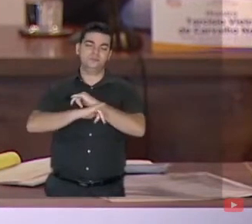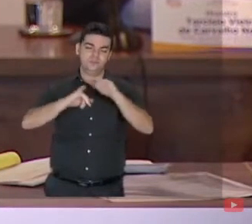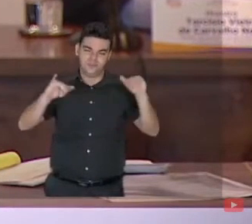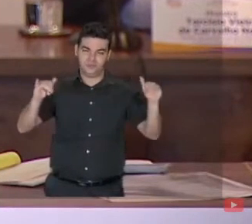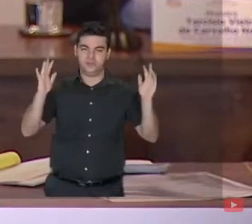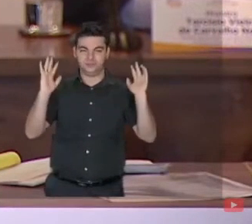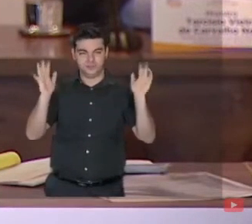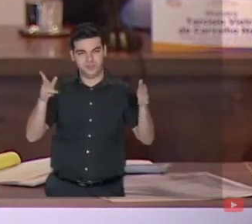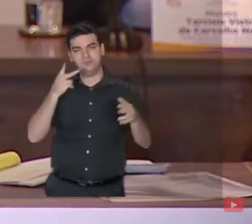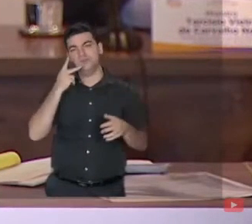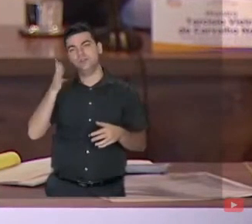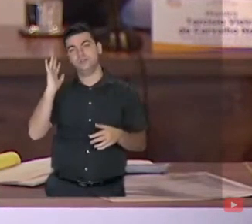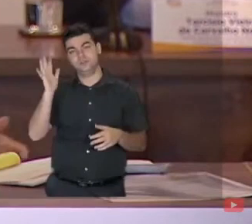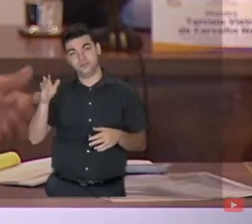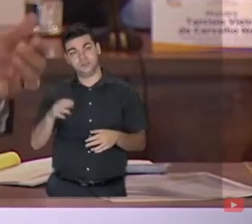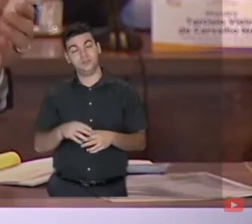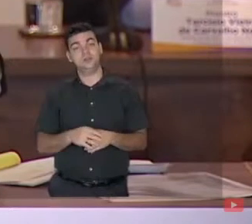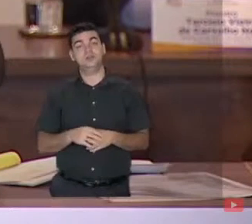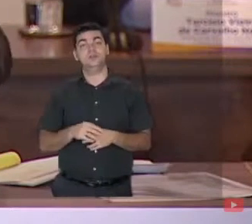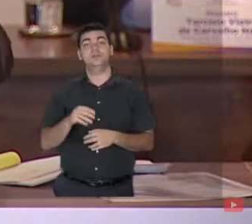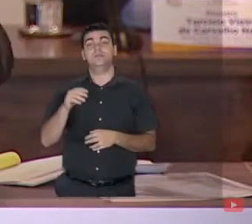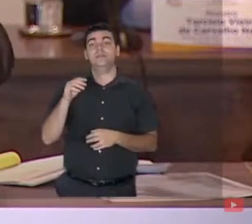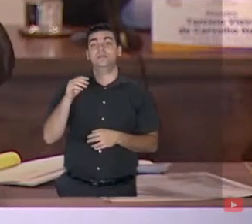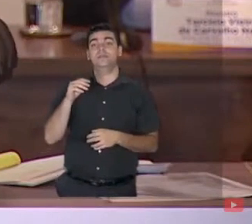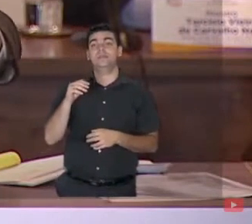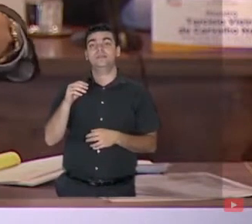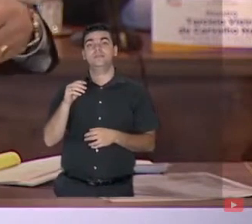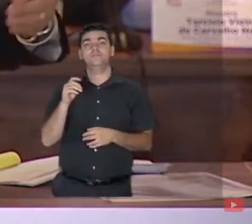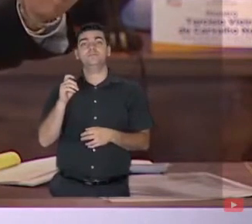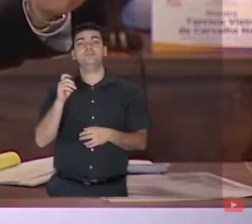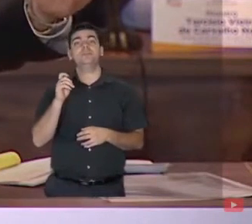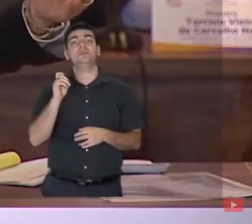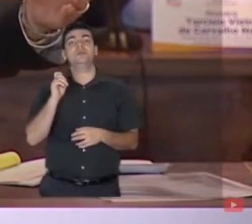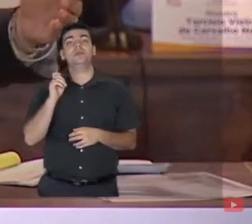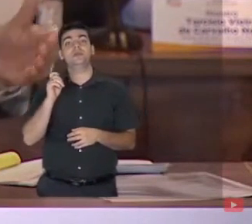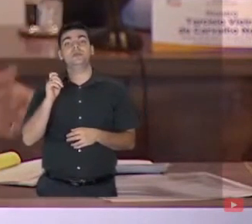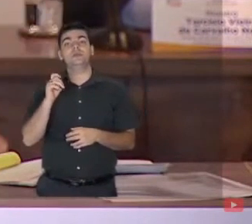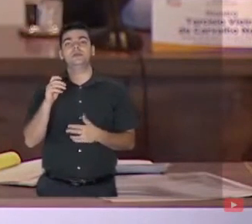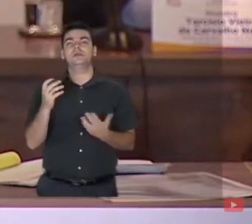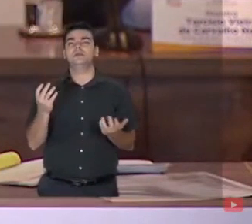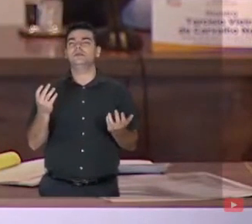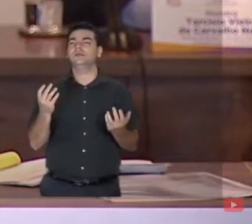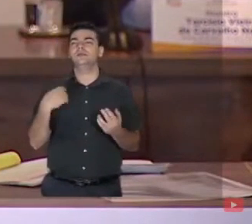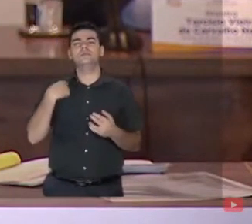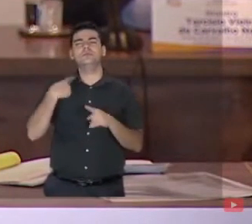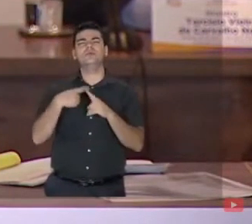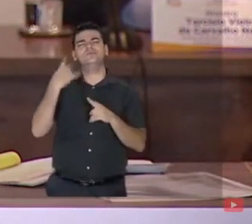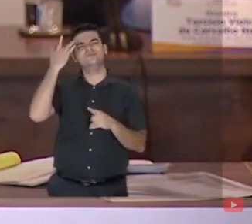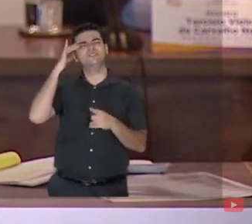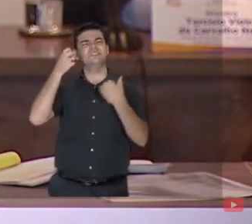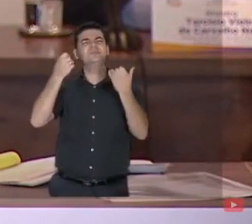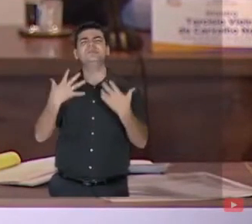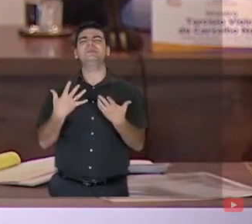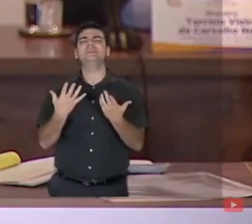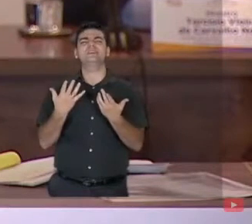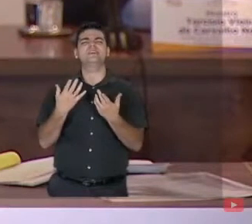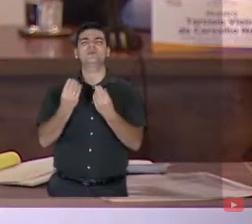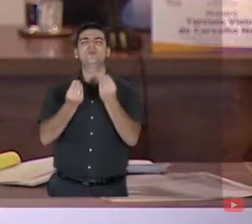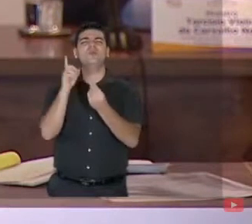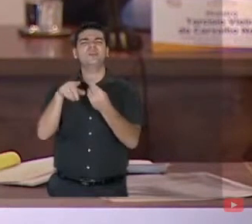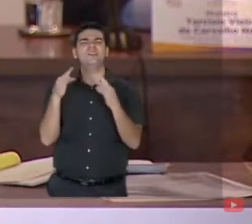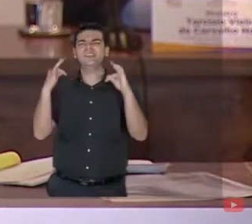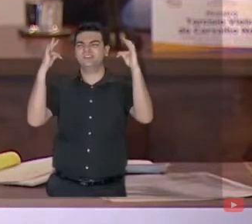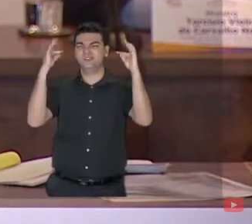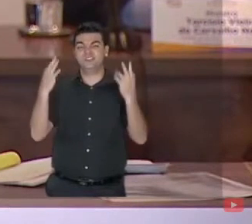Eles conseguiram, enfim, reconstituir, eu nem sei nem quanto o delegado Rolando